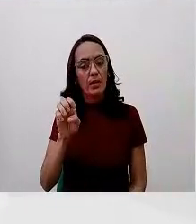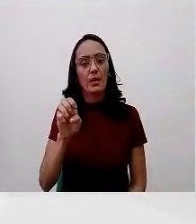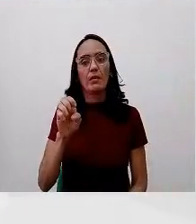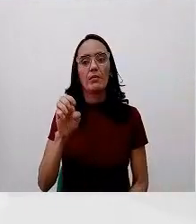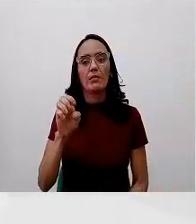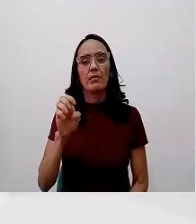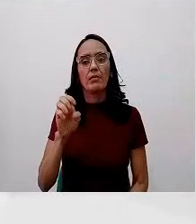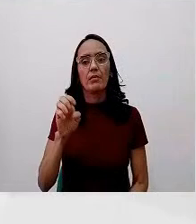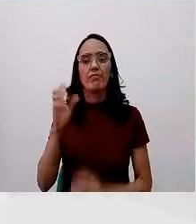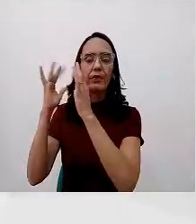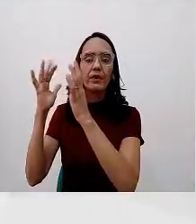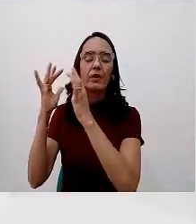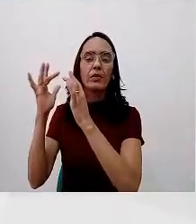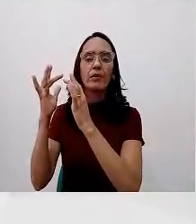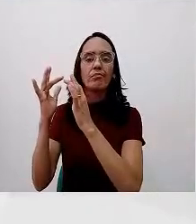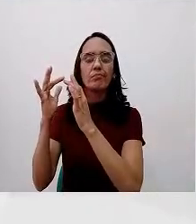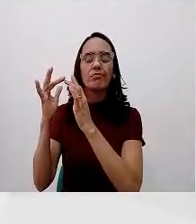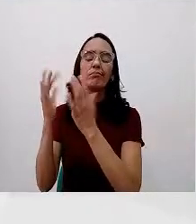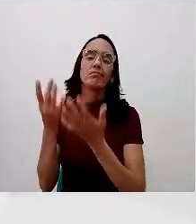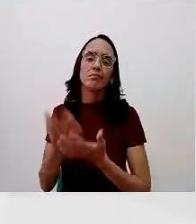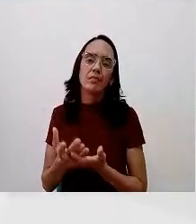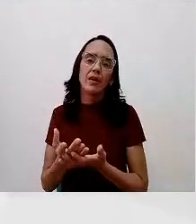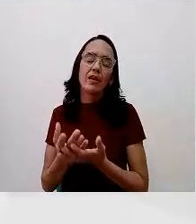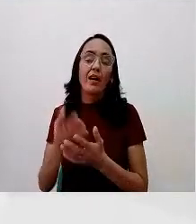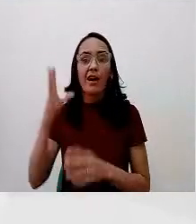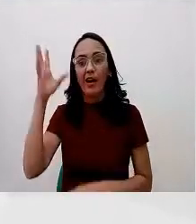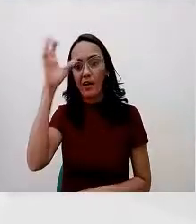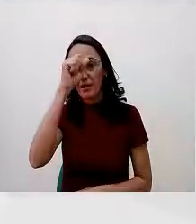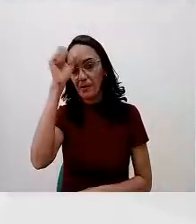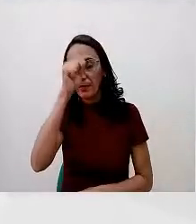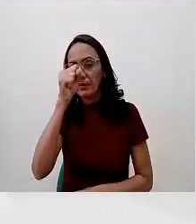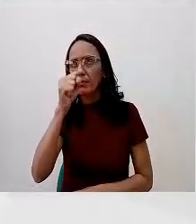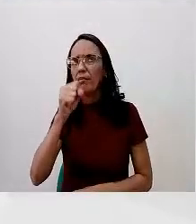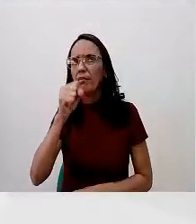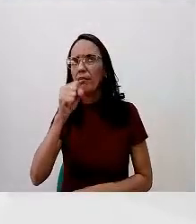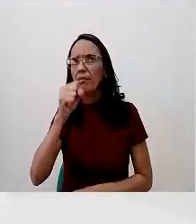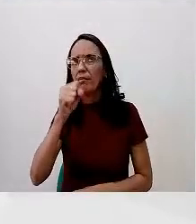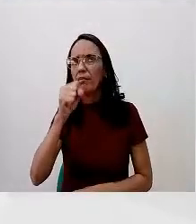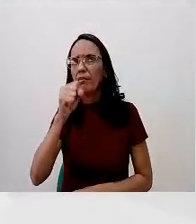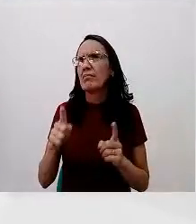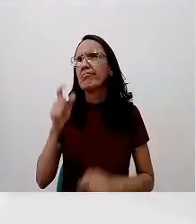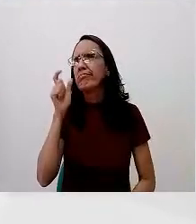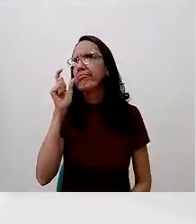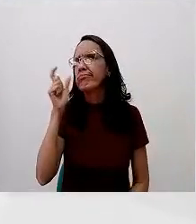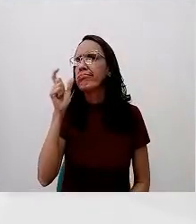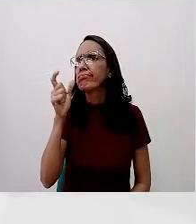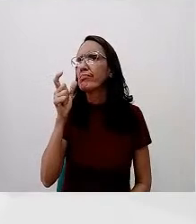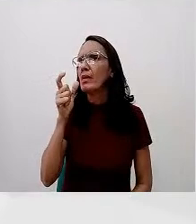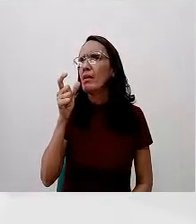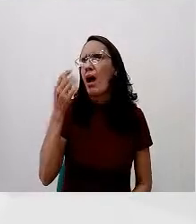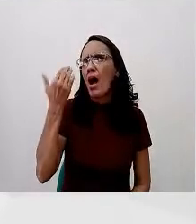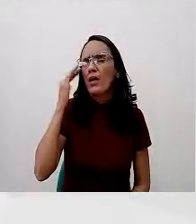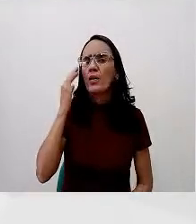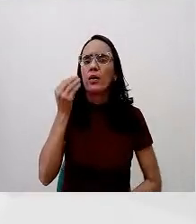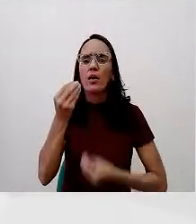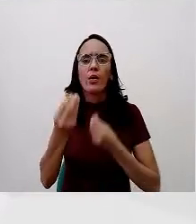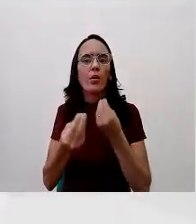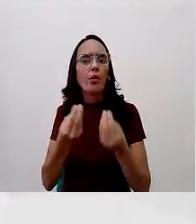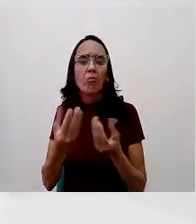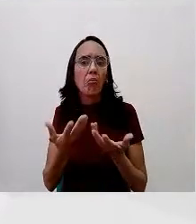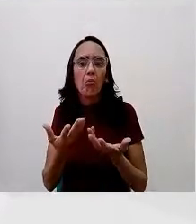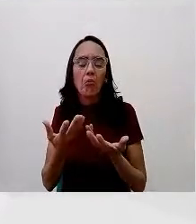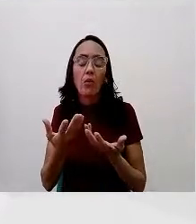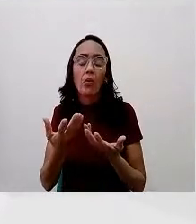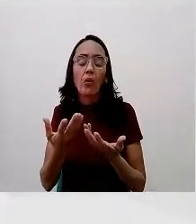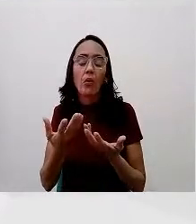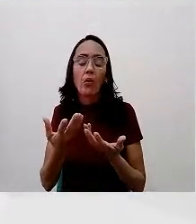como ela desaprende, né? Porque a gente tem alguns casos biológicos, né? Por exemplo, o Alzheimer, né? Que a